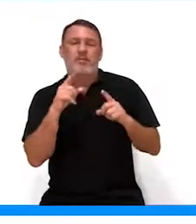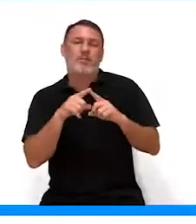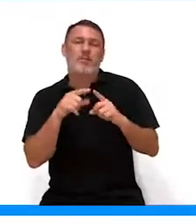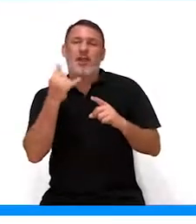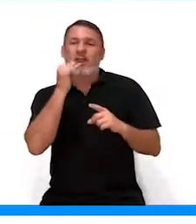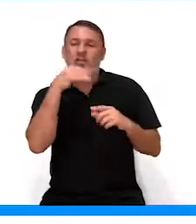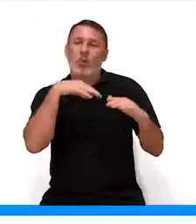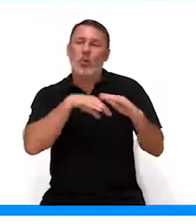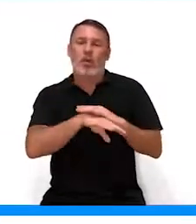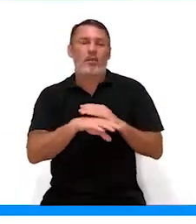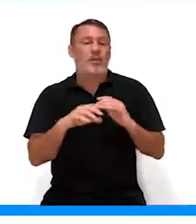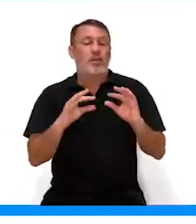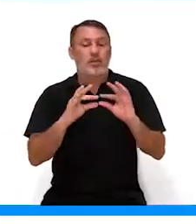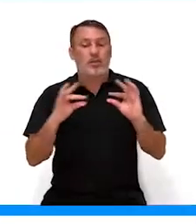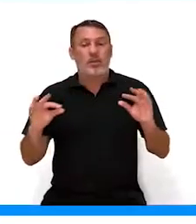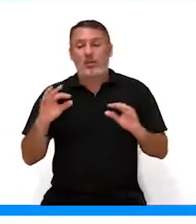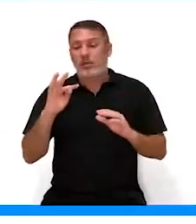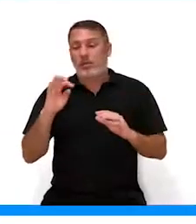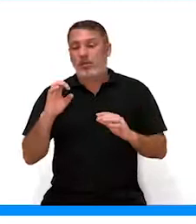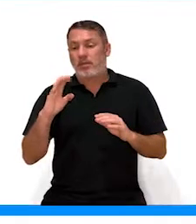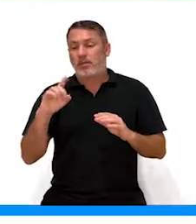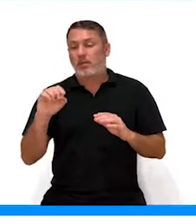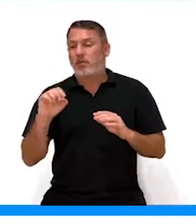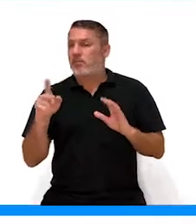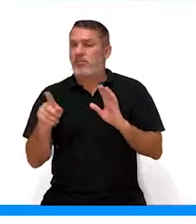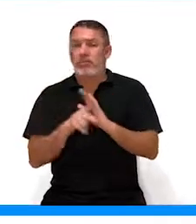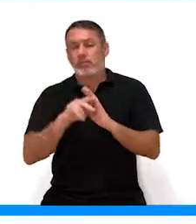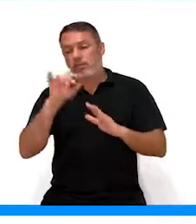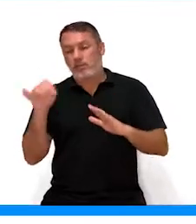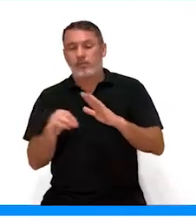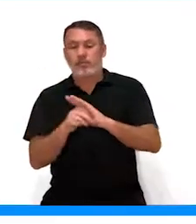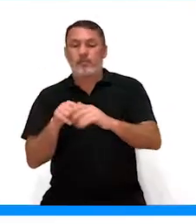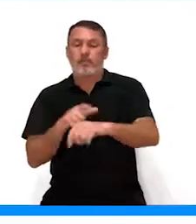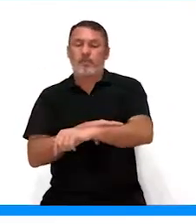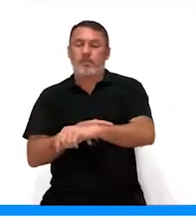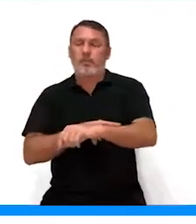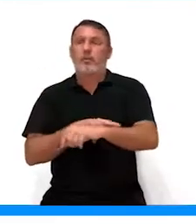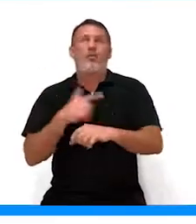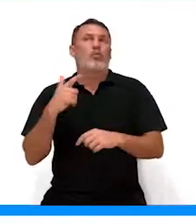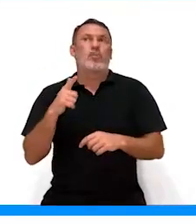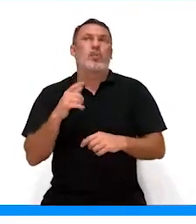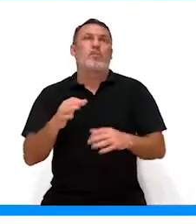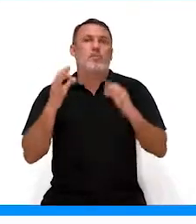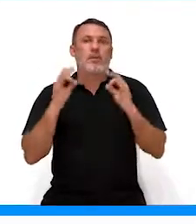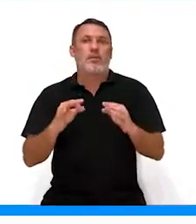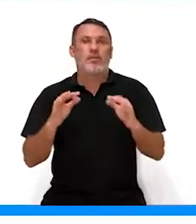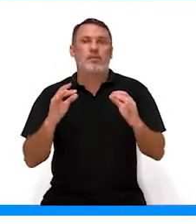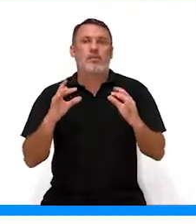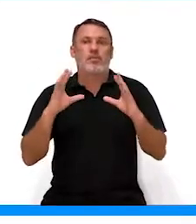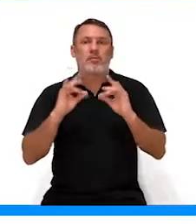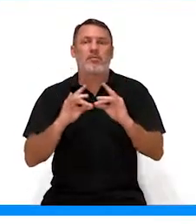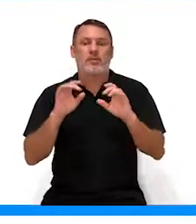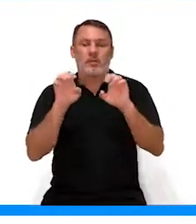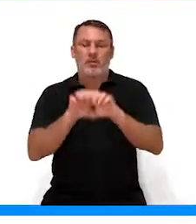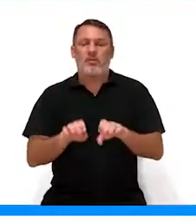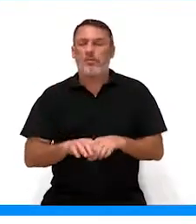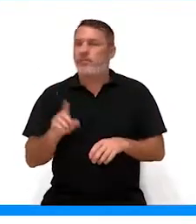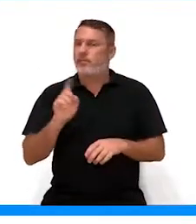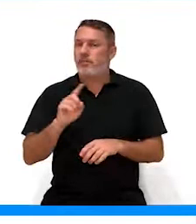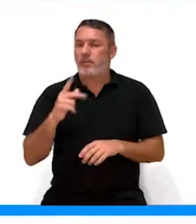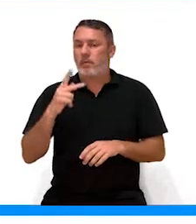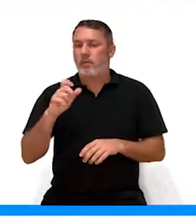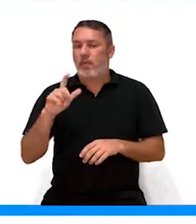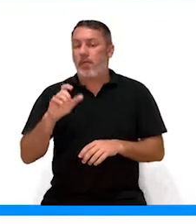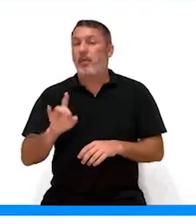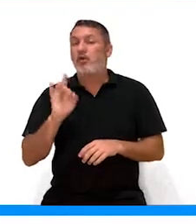como reserva energética. Então, ela é um tecido subcutâneo, que está abaixo da pele, mas não faz parte